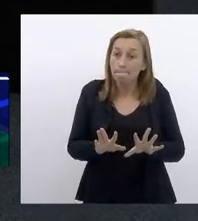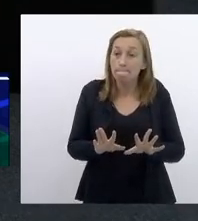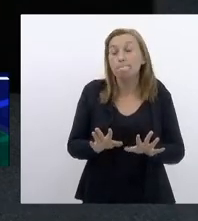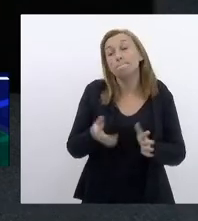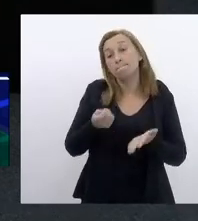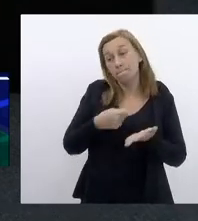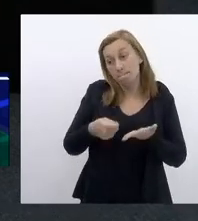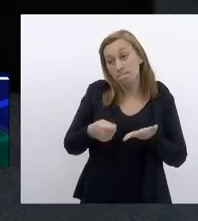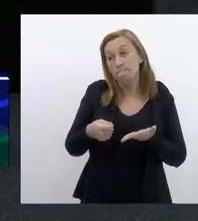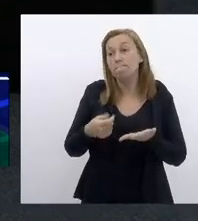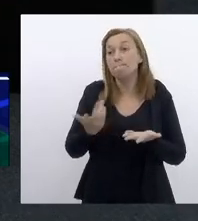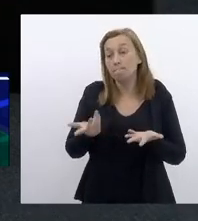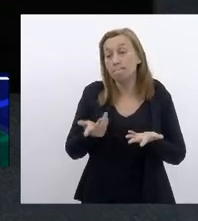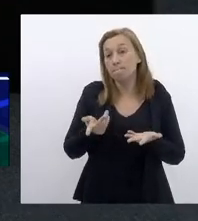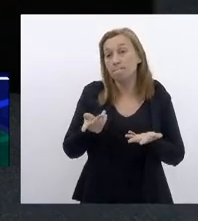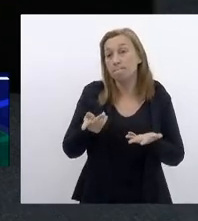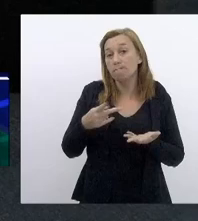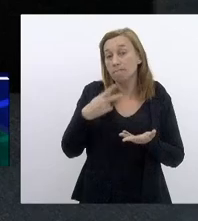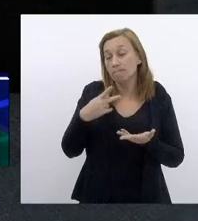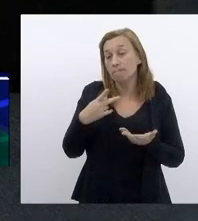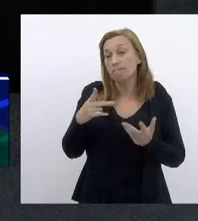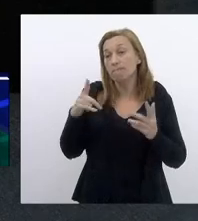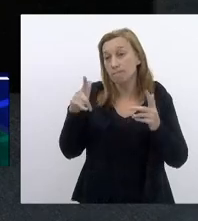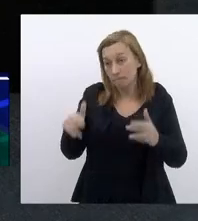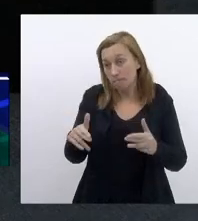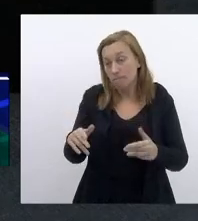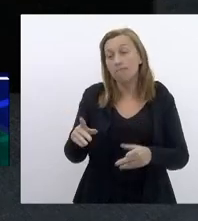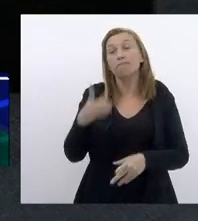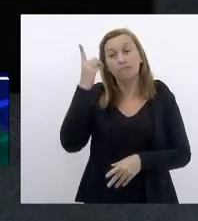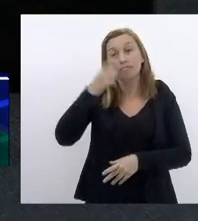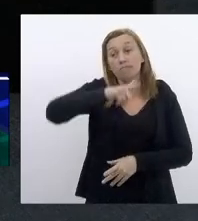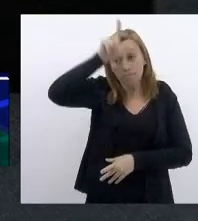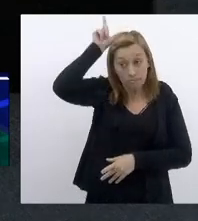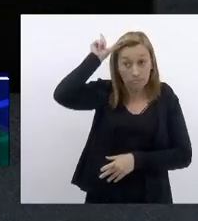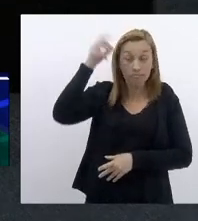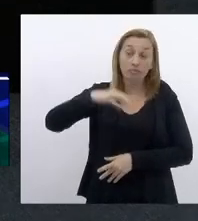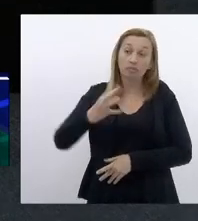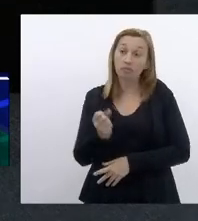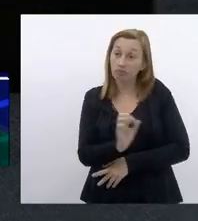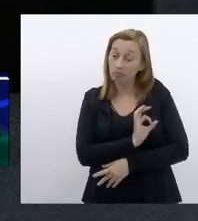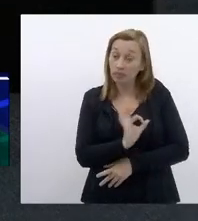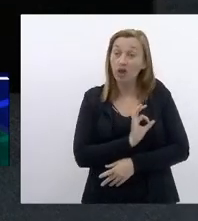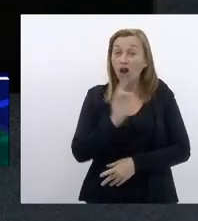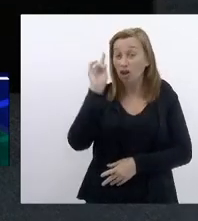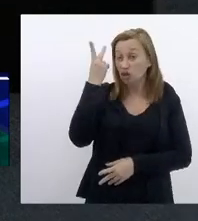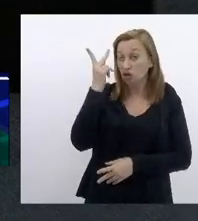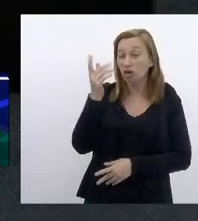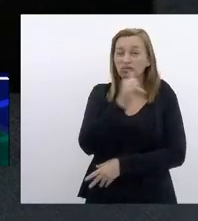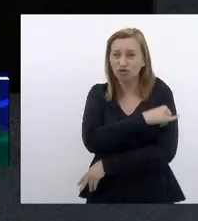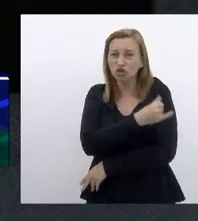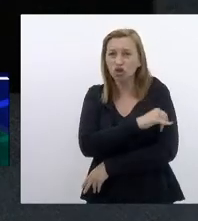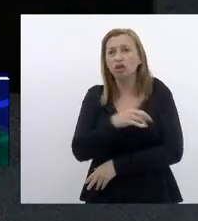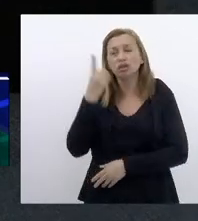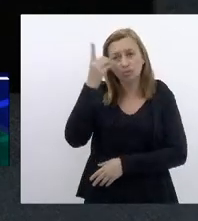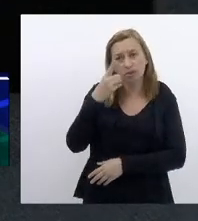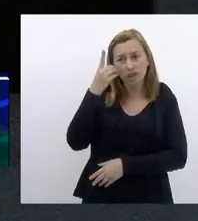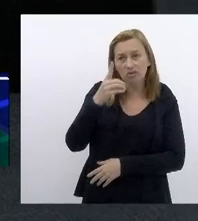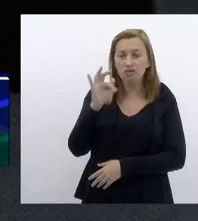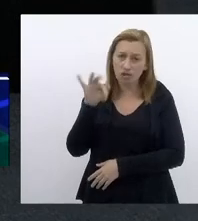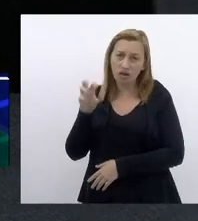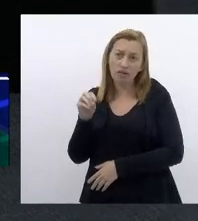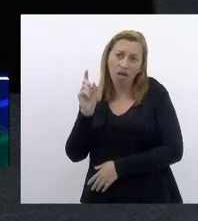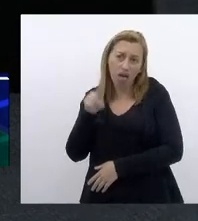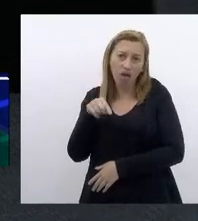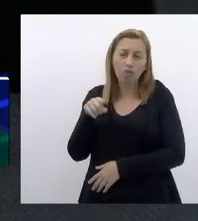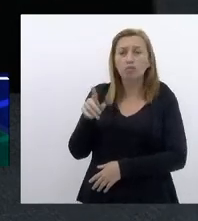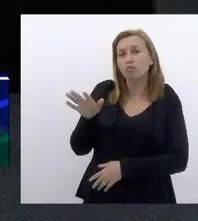subscrevo as intervenções que me antecederam do Luiz Paulo, da Marta Rocha. A história do Rio de Janeiro, deputado Flávio Serafini, não é uma